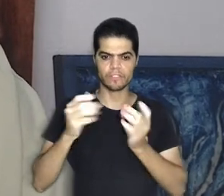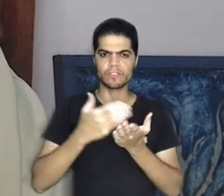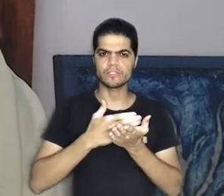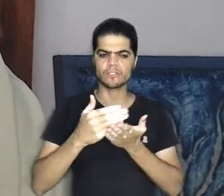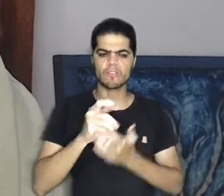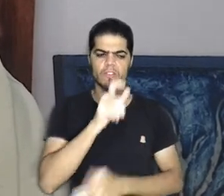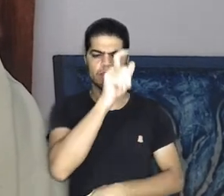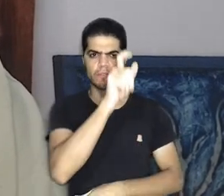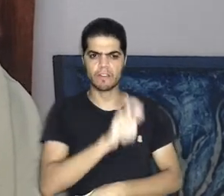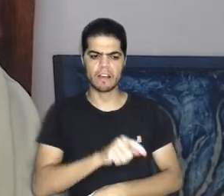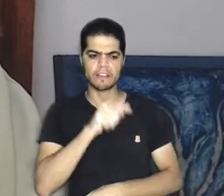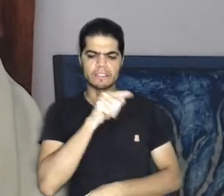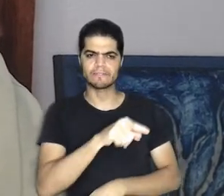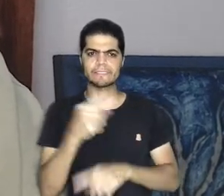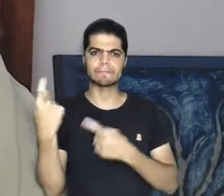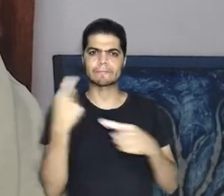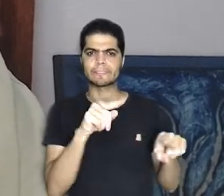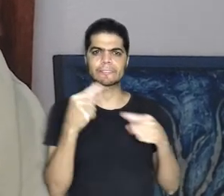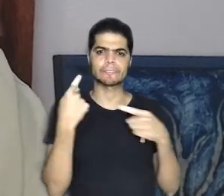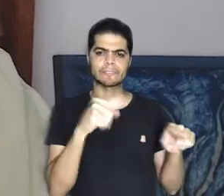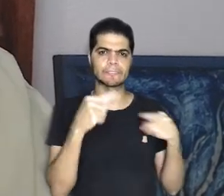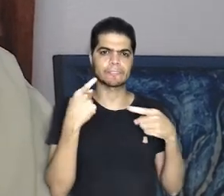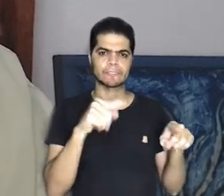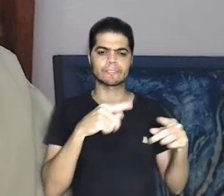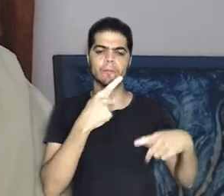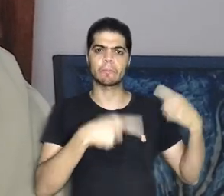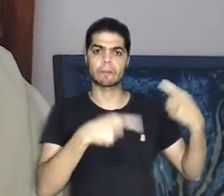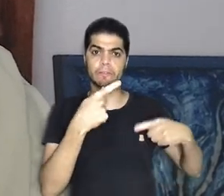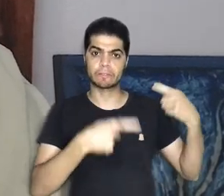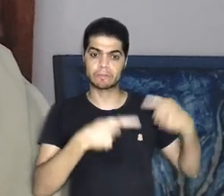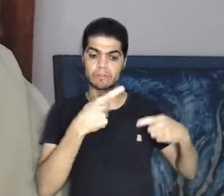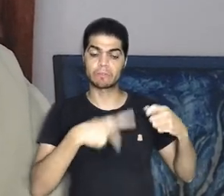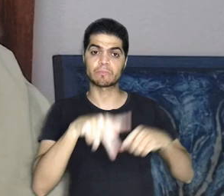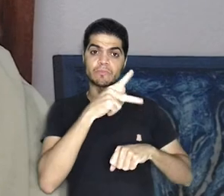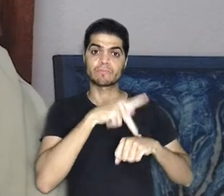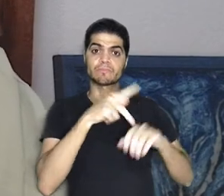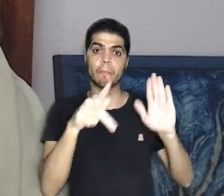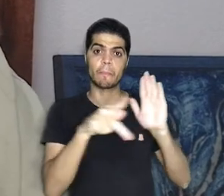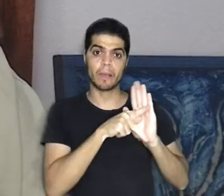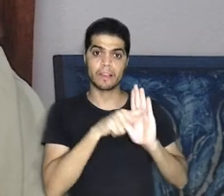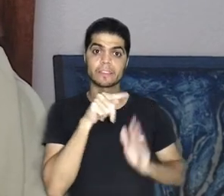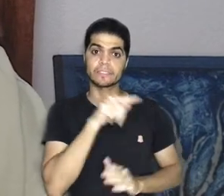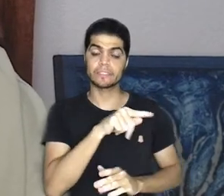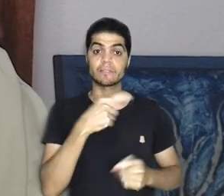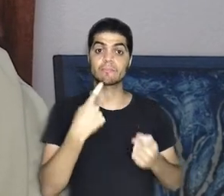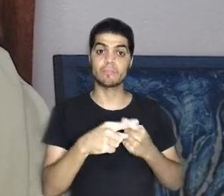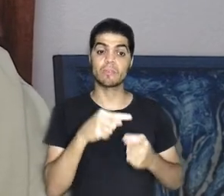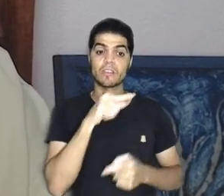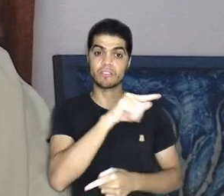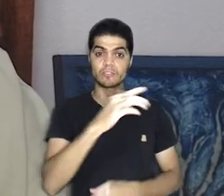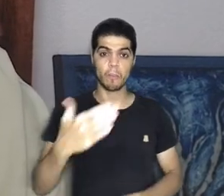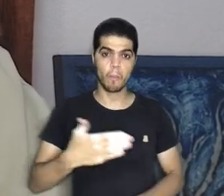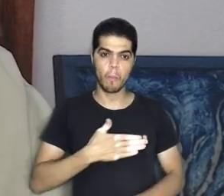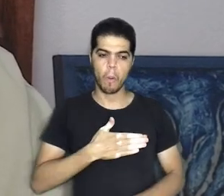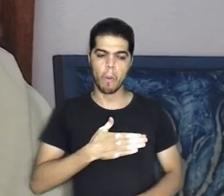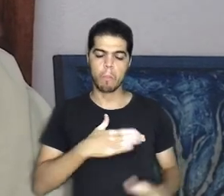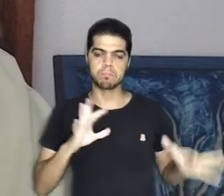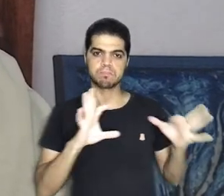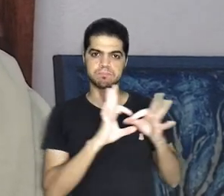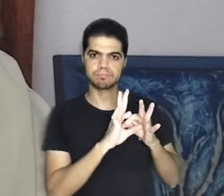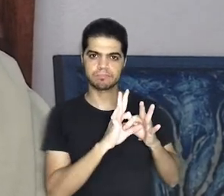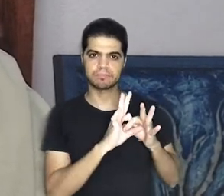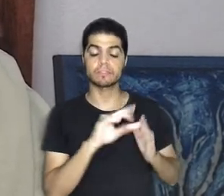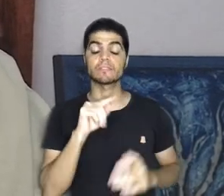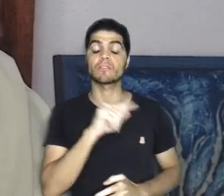sofre perseguição política em seu país, devido ao fato dele ser um bonapartista. E